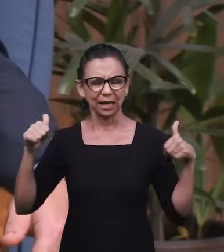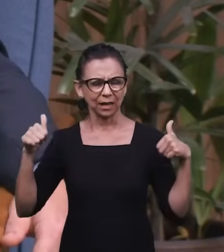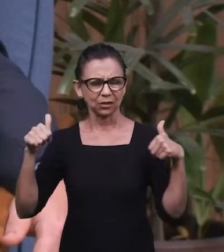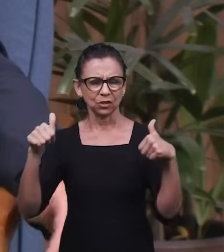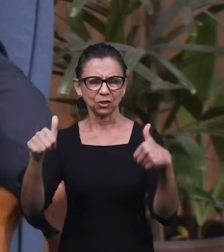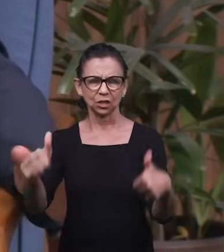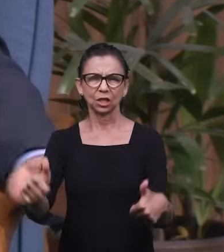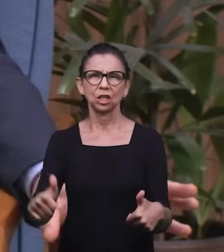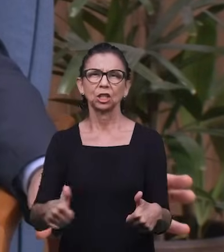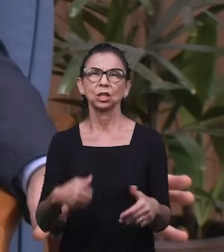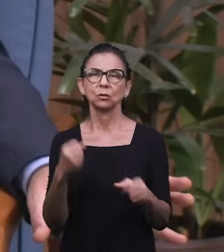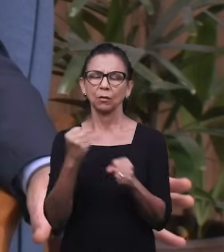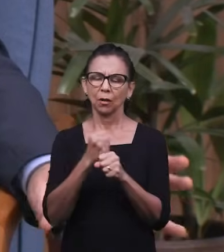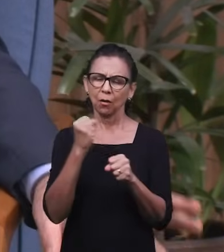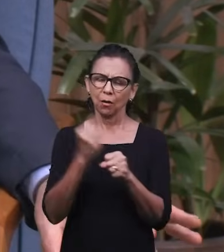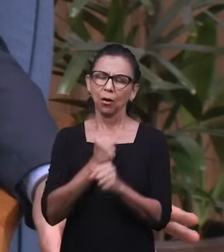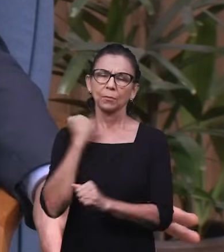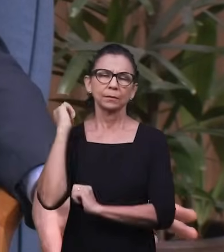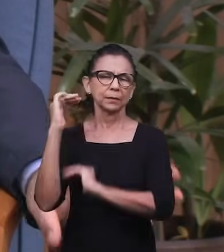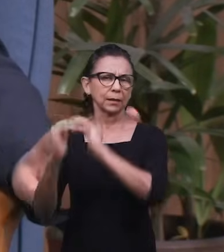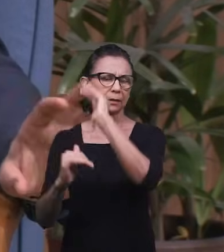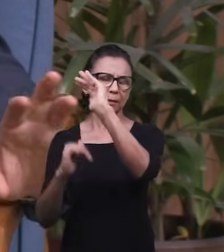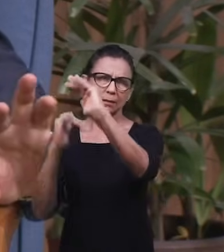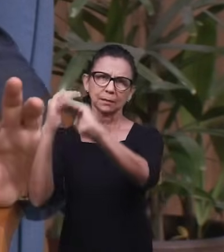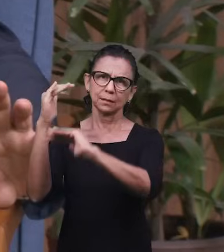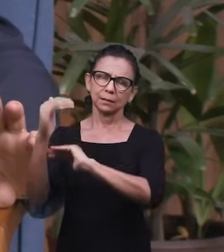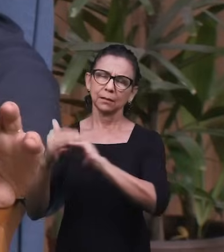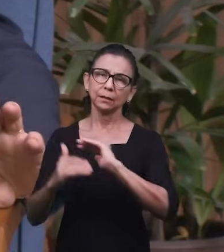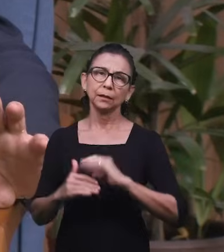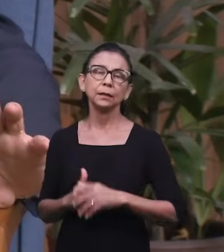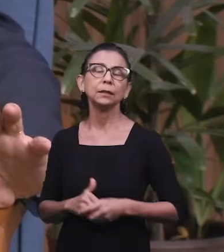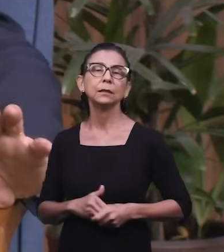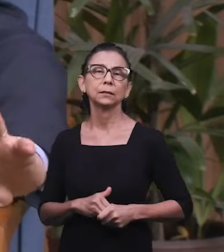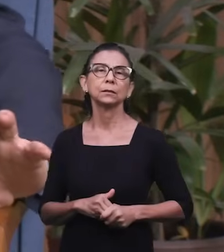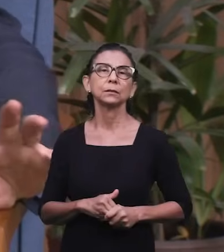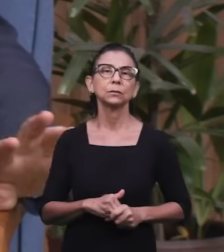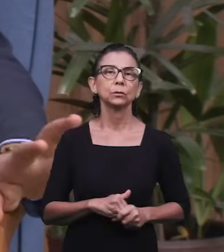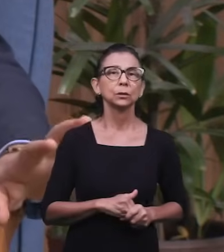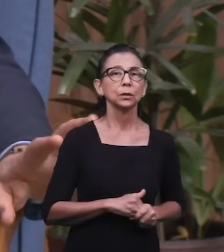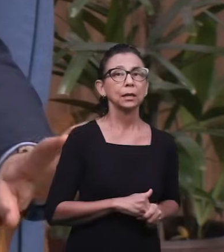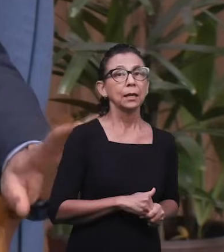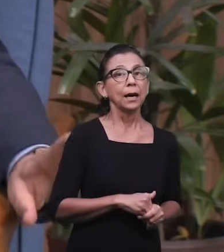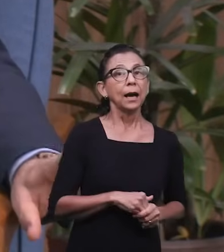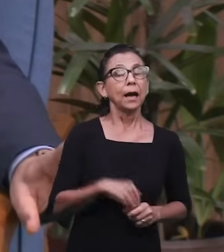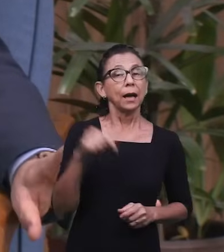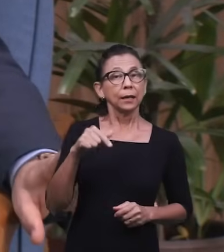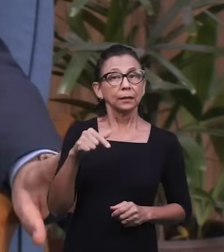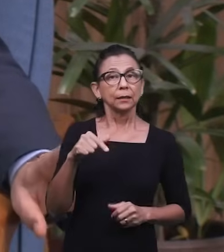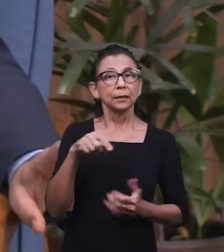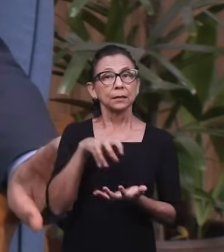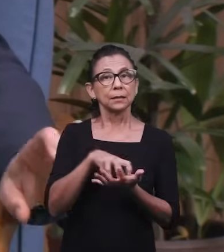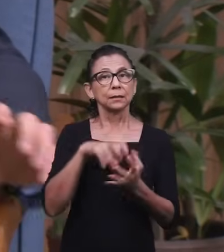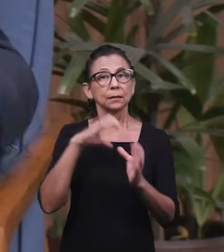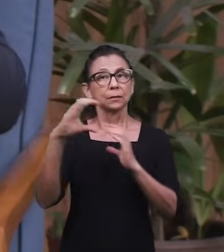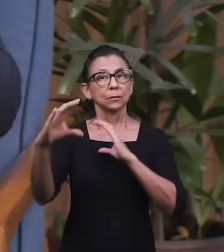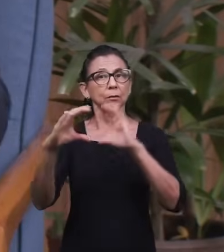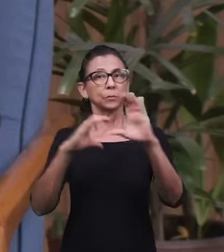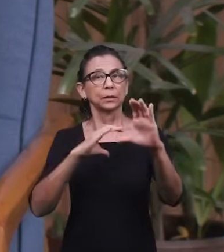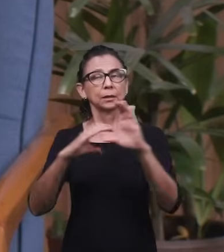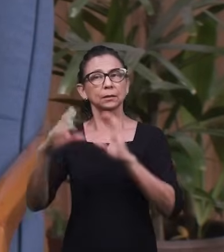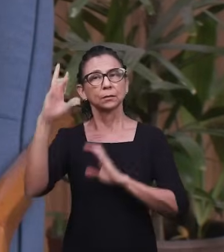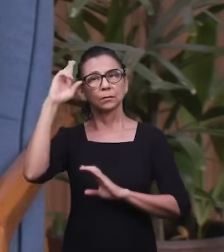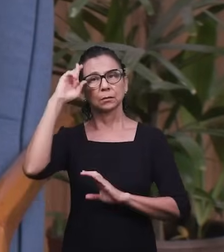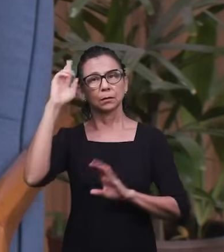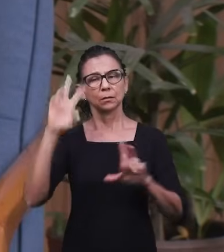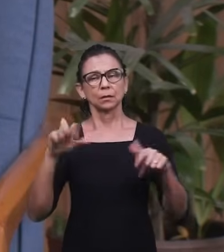obra através de tudo aquilo que é feito, tudo aquilo que é produzido aqui através da nossa central de comunicação.